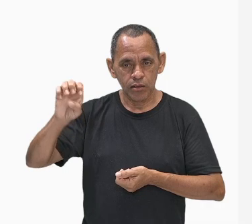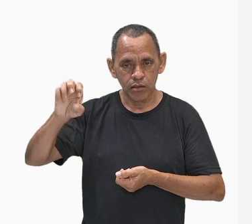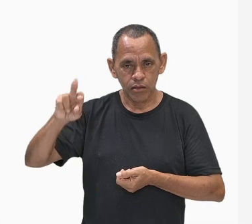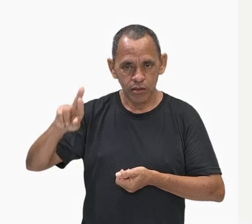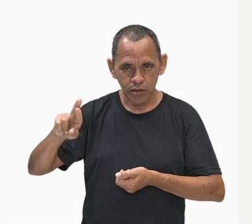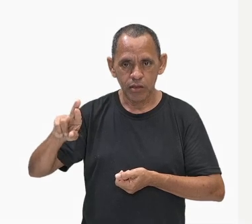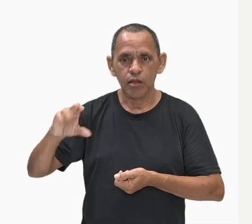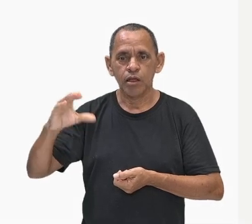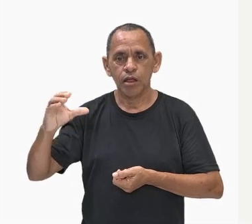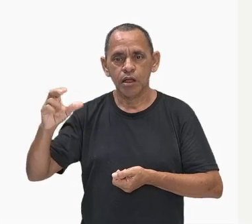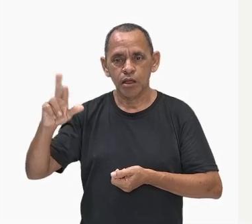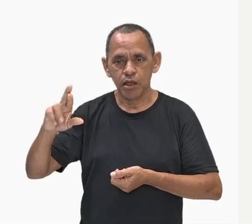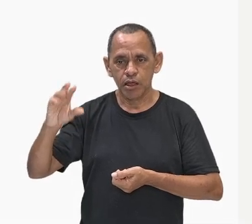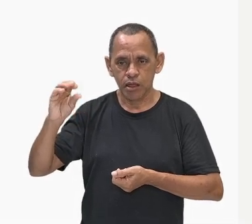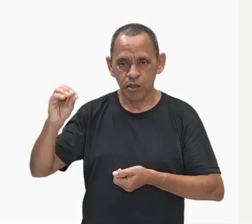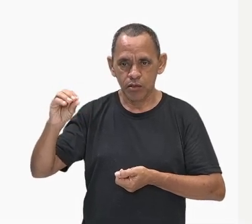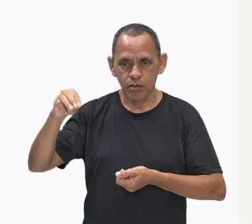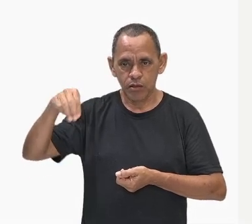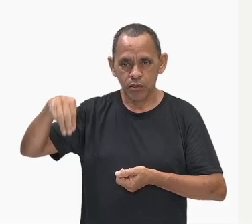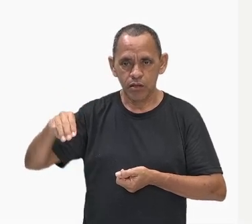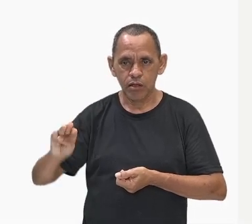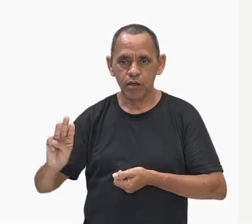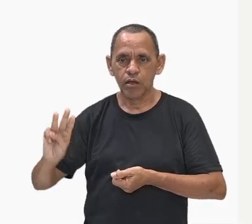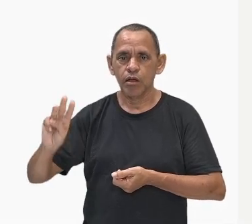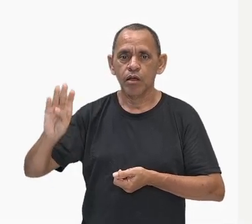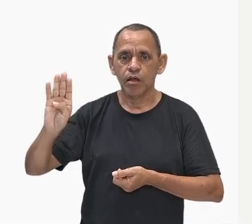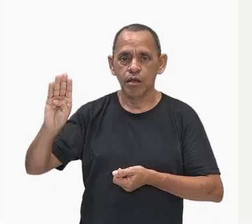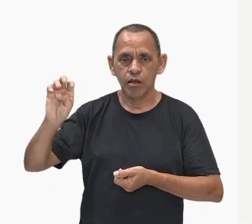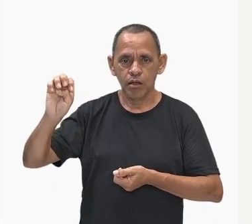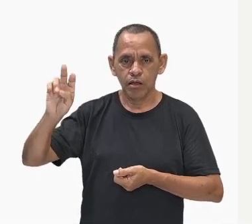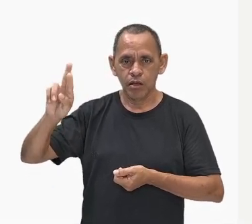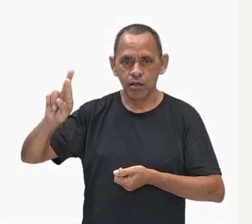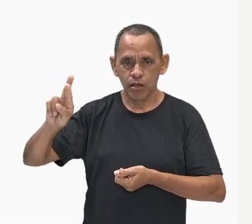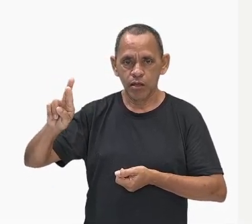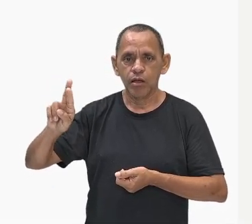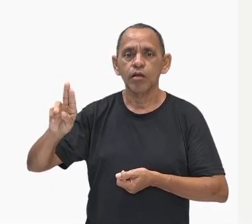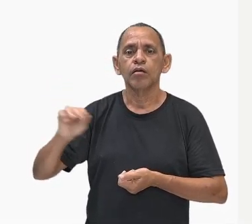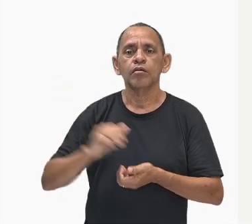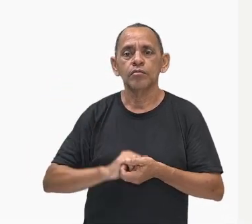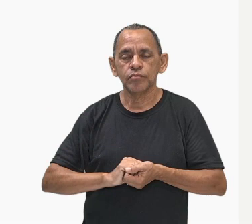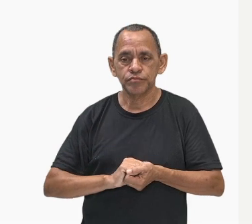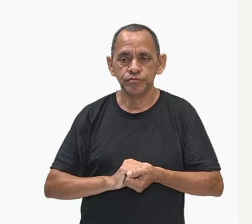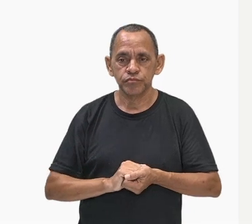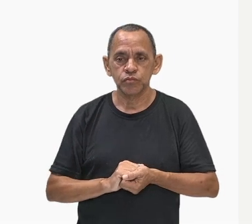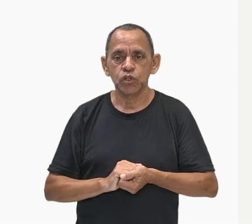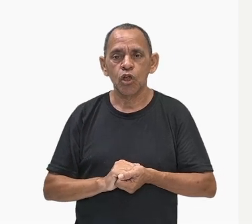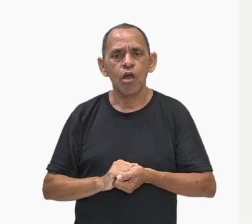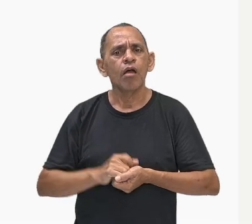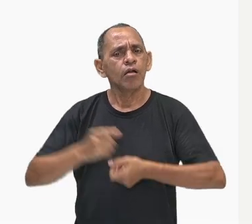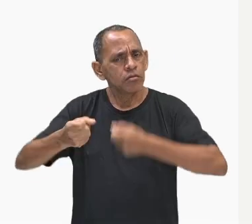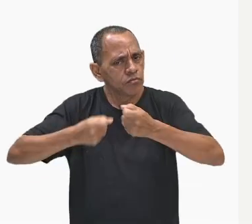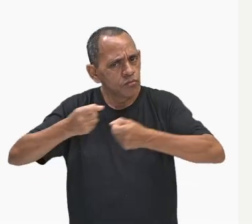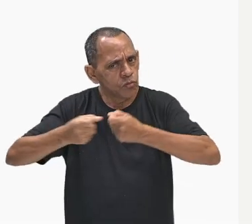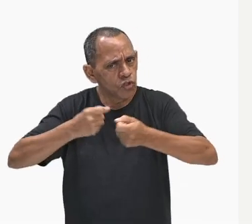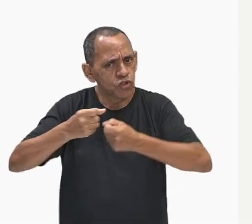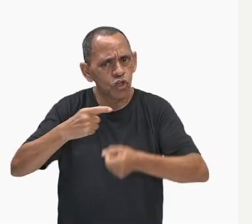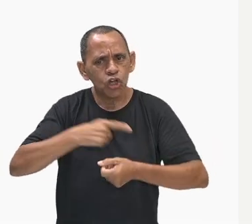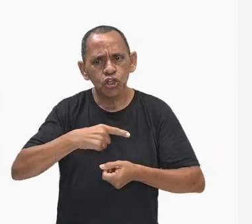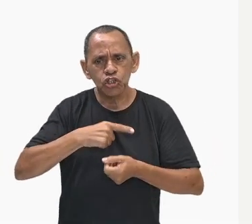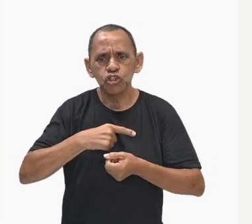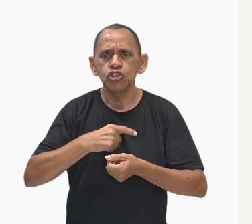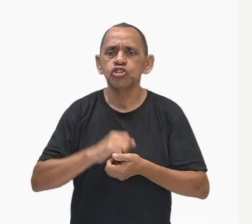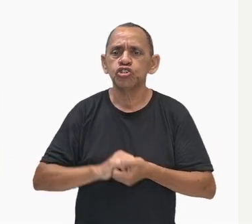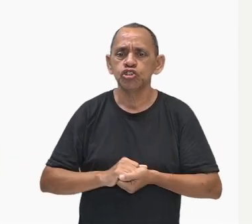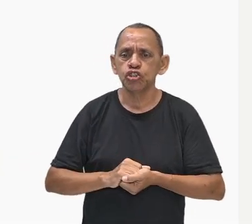radical puritano, comandou o exército rebelde e conseguiu derrotar as